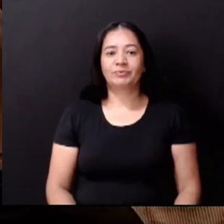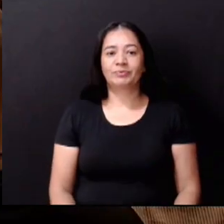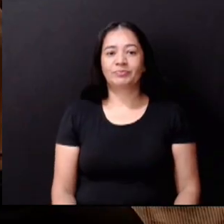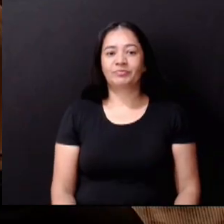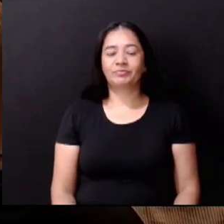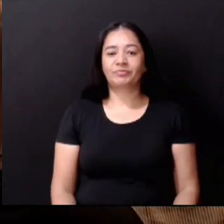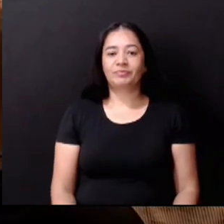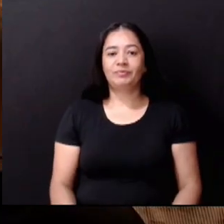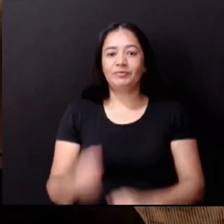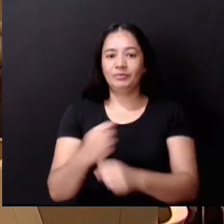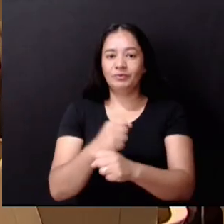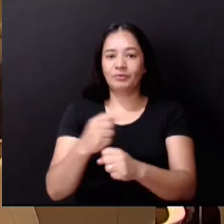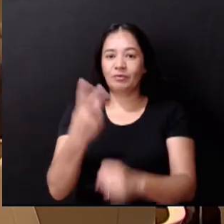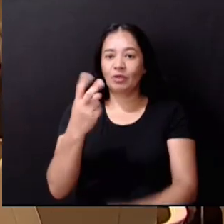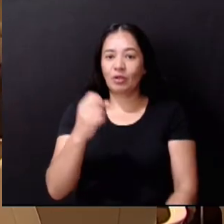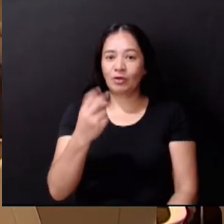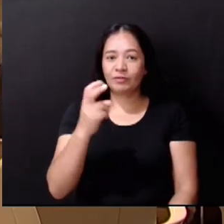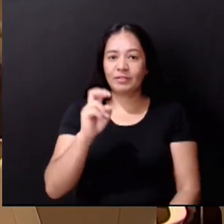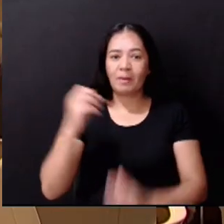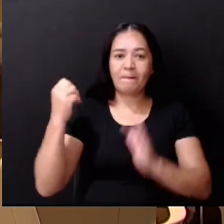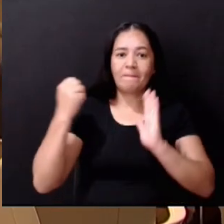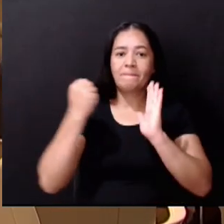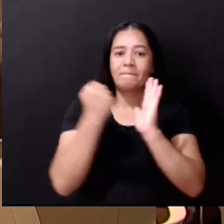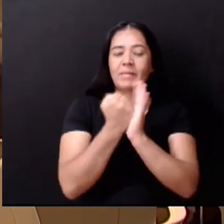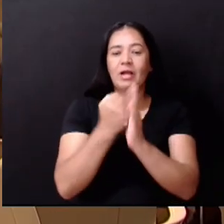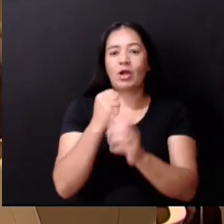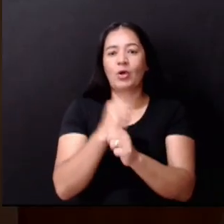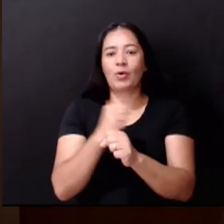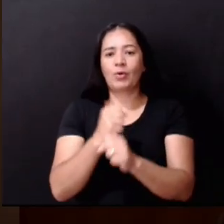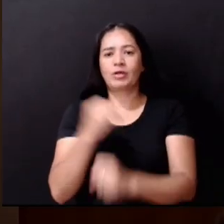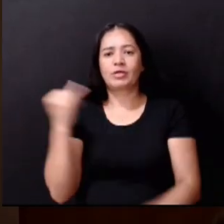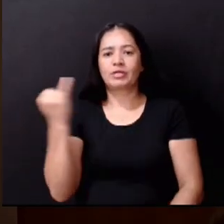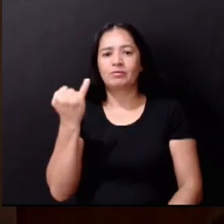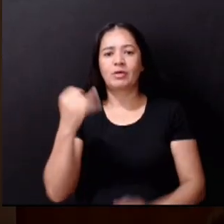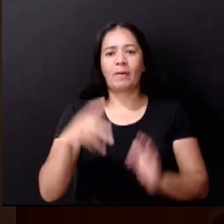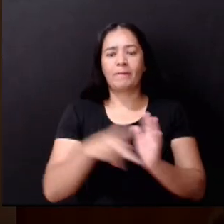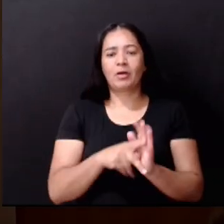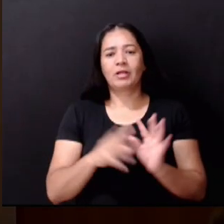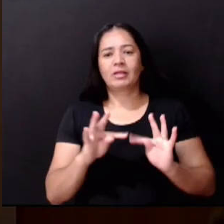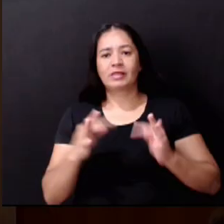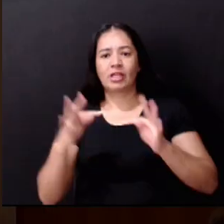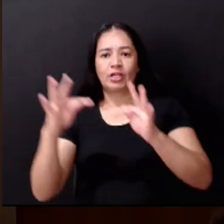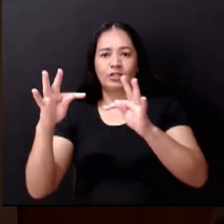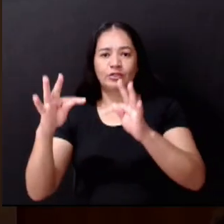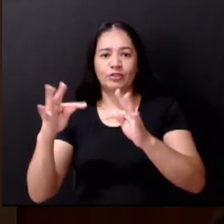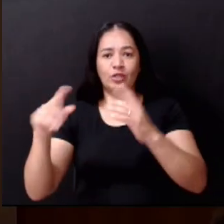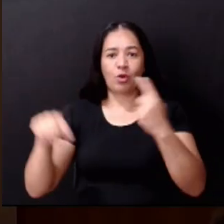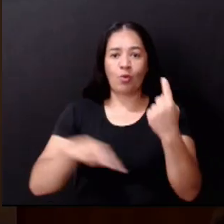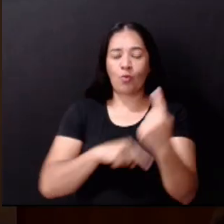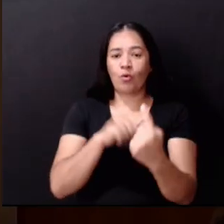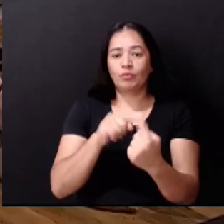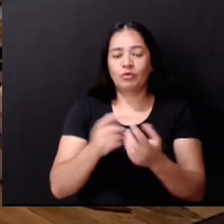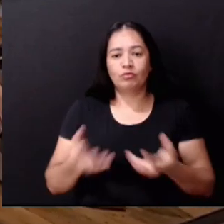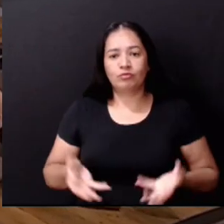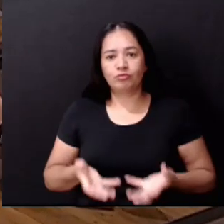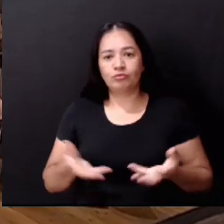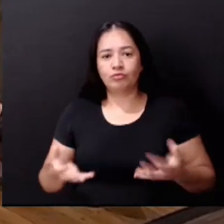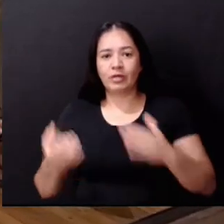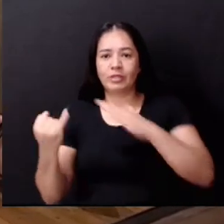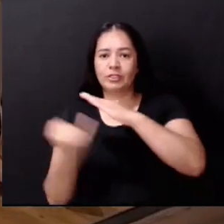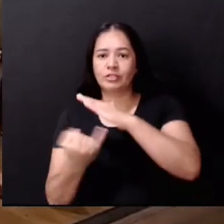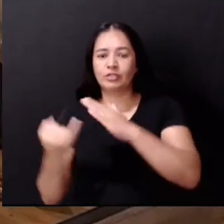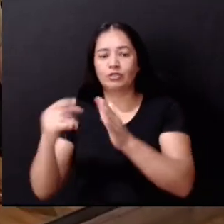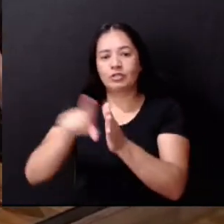marcado como um ano importante para as tecnologias quânticas. Bom objetivo é incentivar instituições de pesquisa a